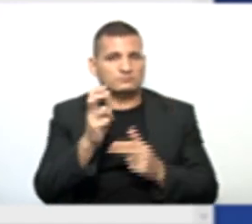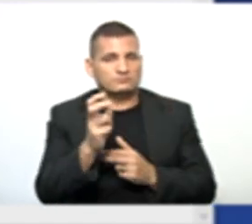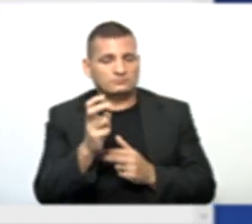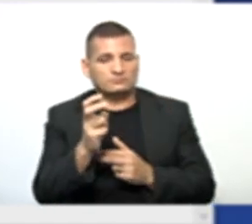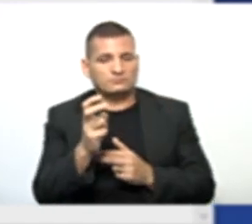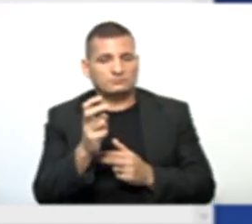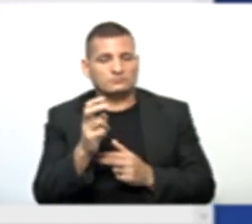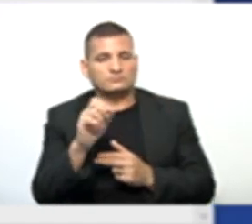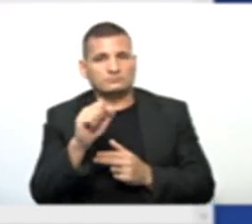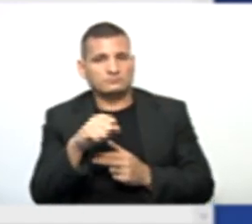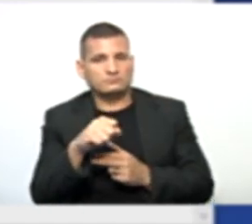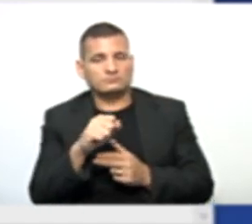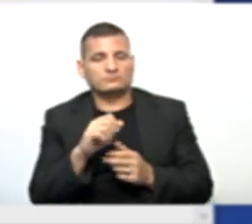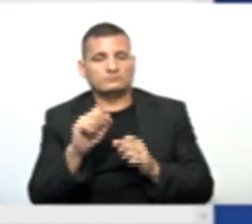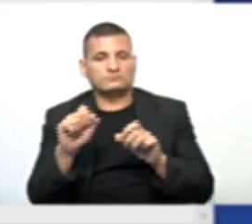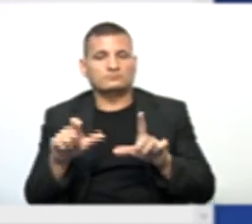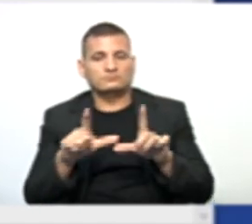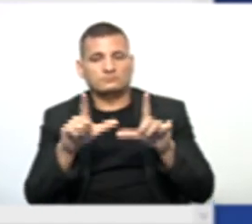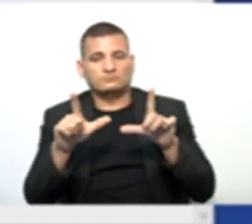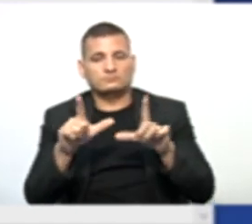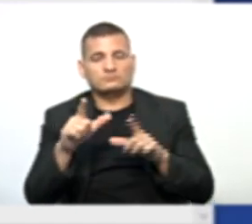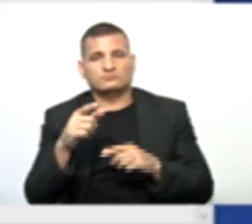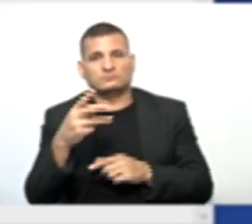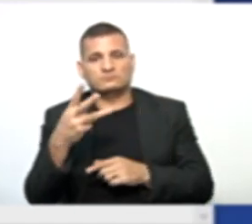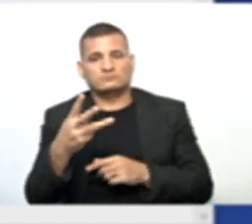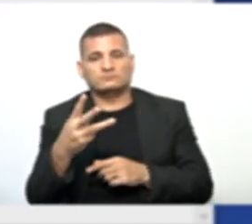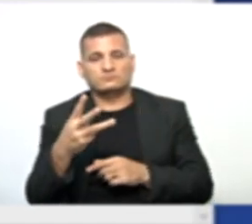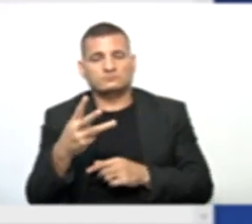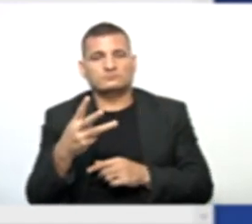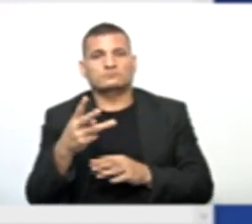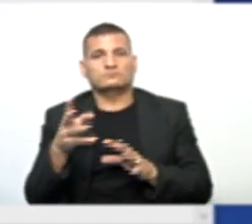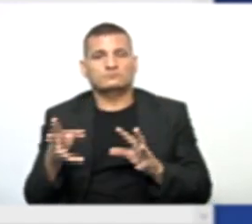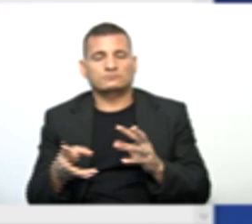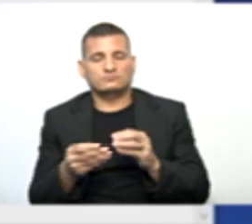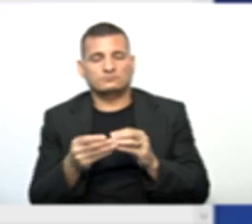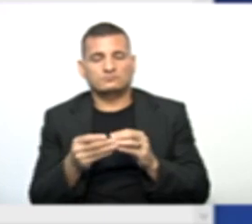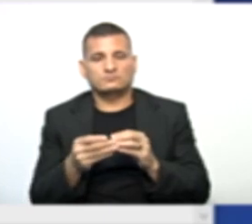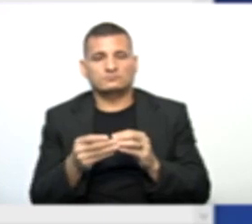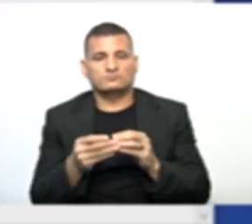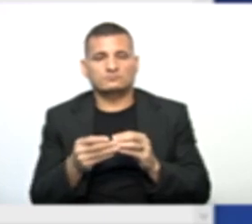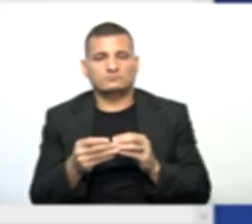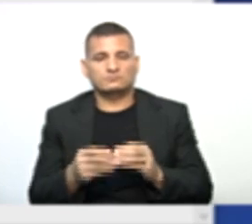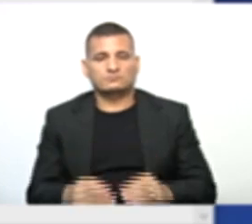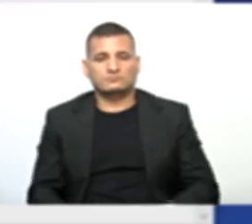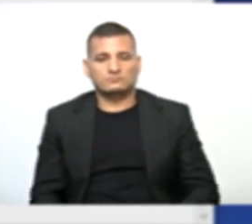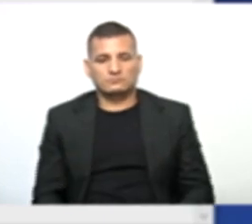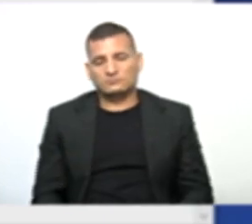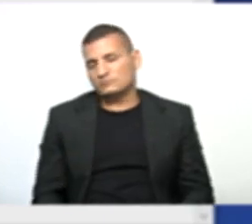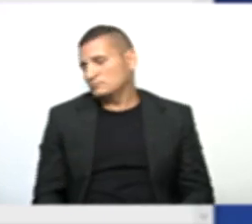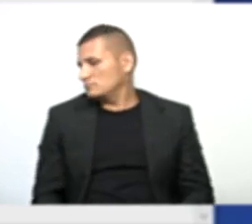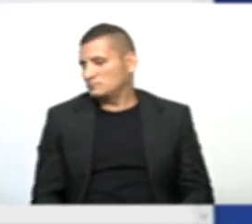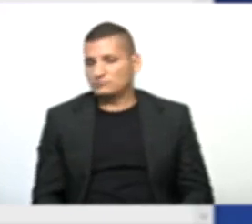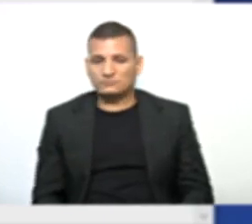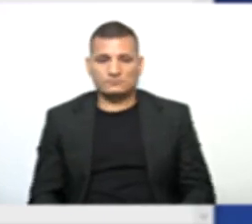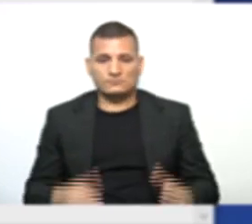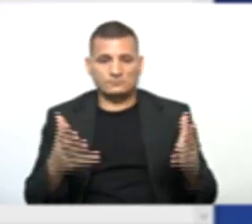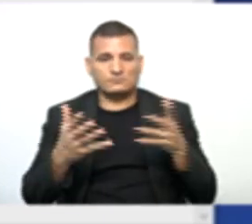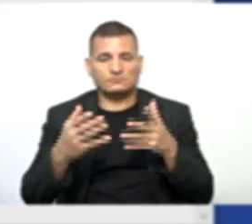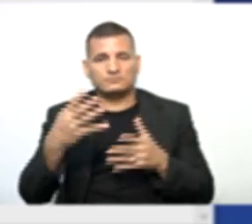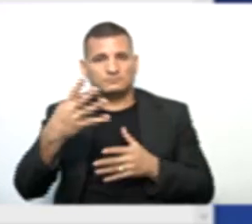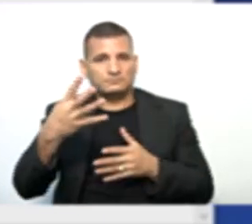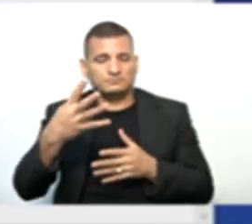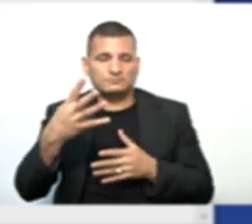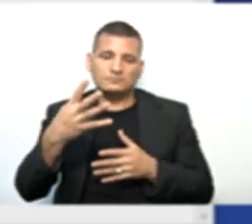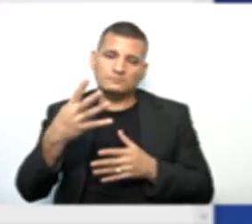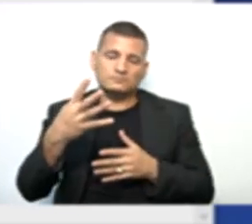Então, ele vai imprimir de novo o 3. Incrementa. 3. E agora vai ser 4. Aí,